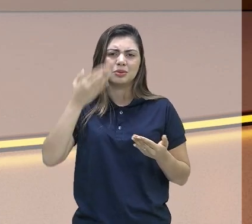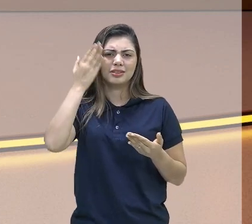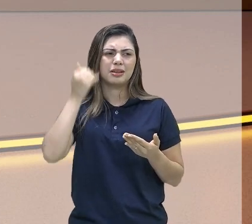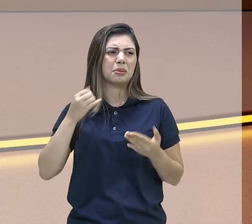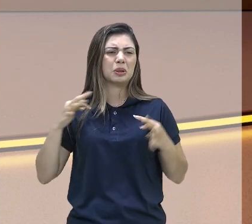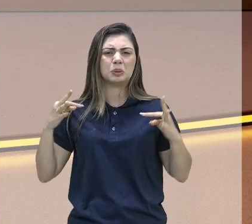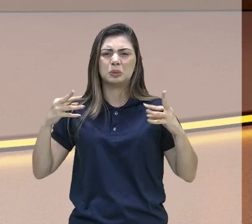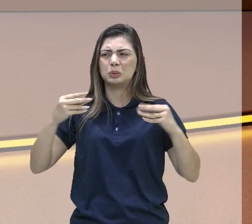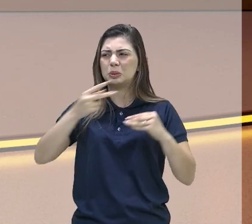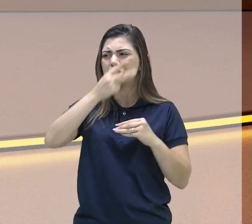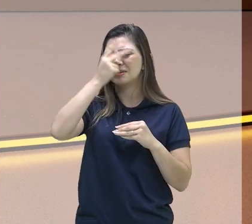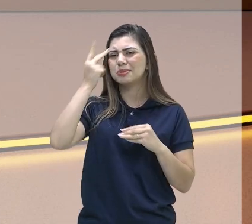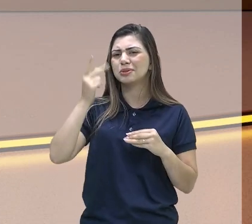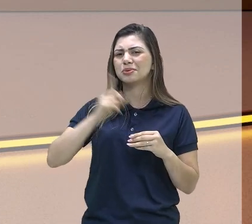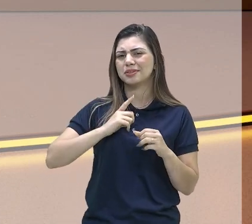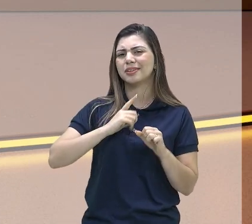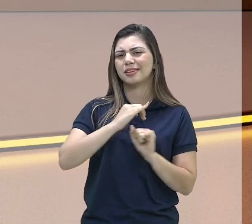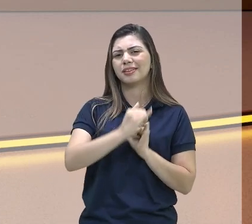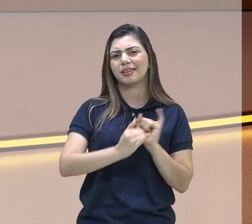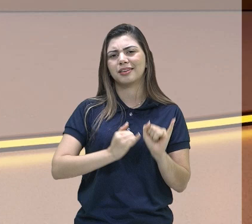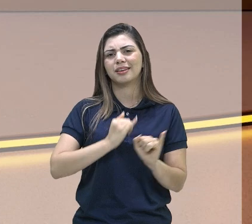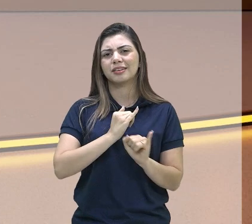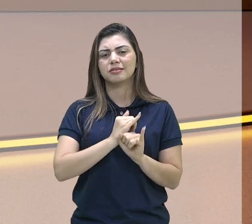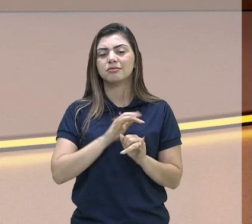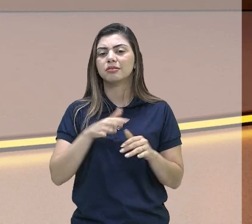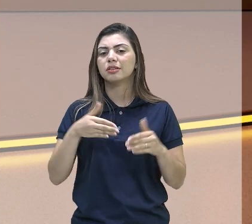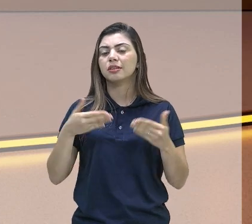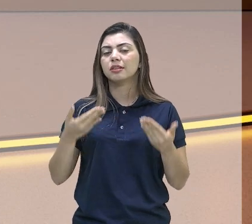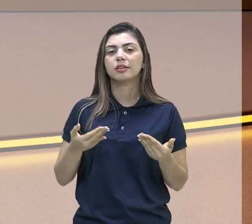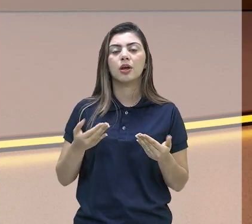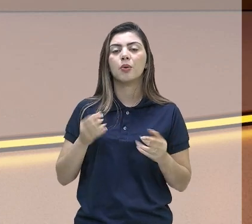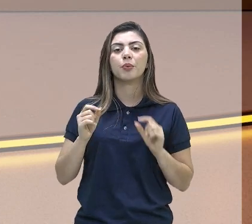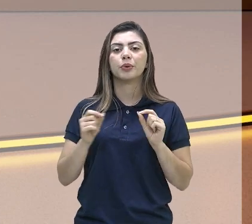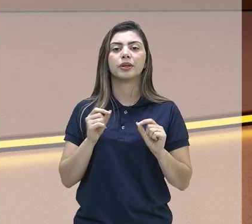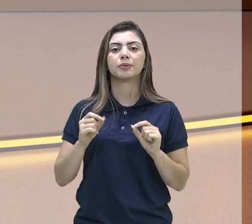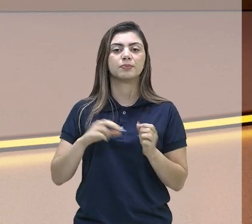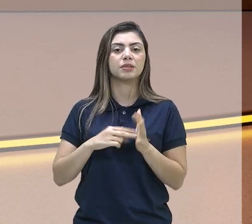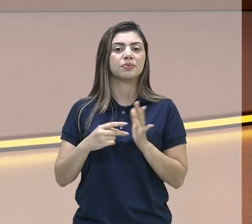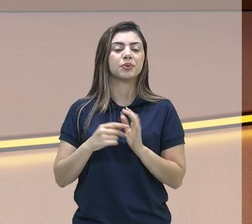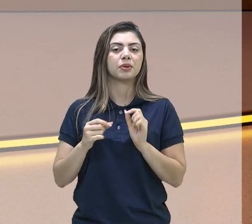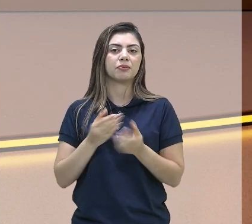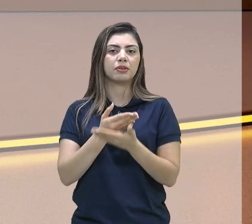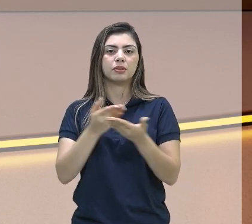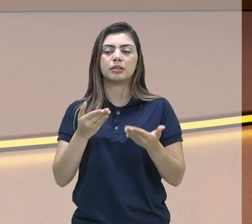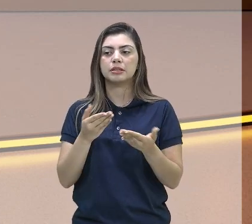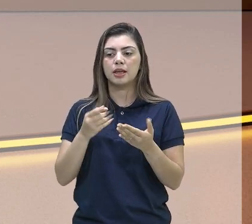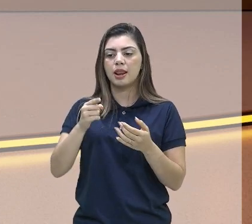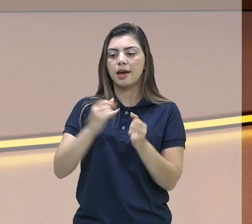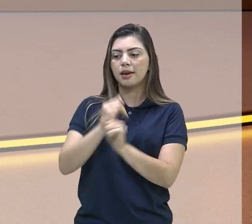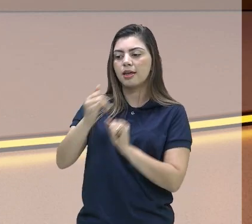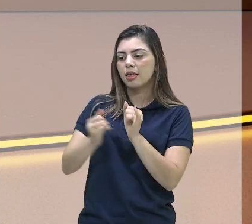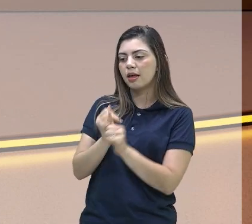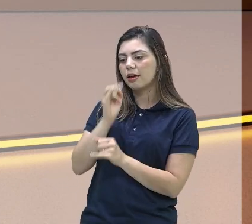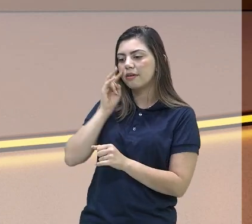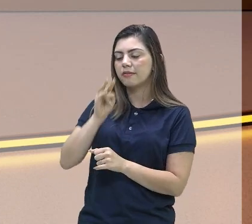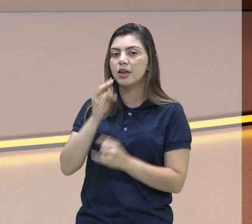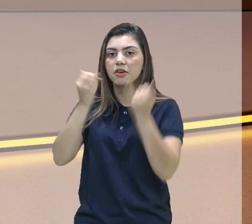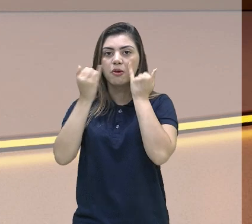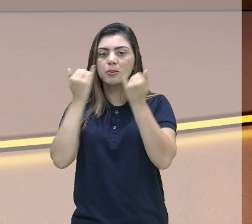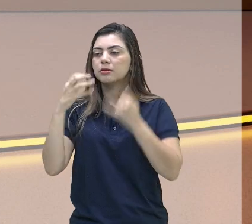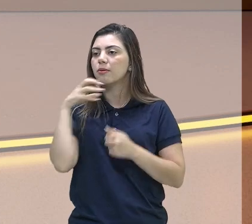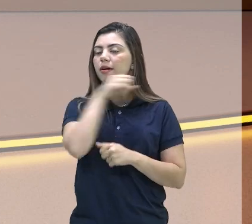praticamente todos estão conectados, né? Então, imediatamente você sabe de uma informação, você recebe anúncio